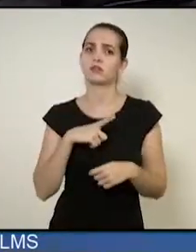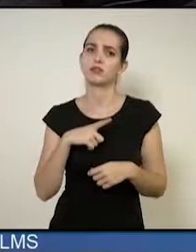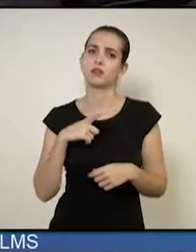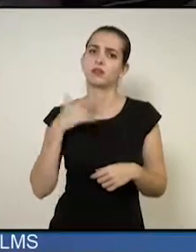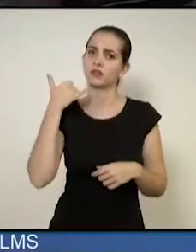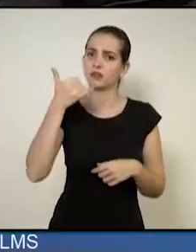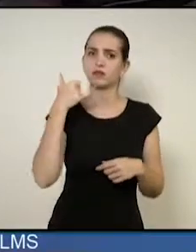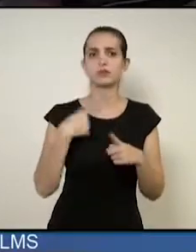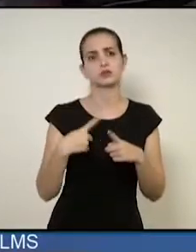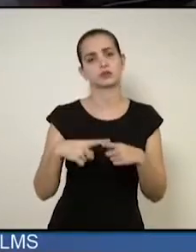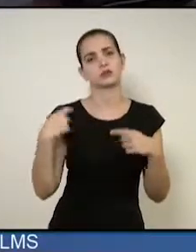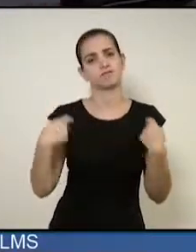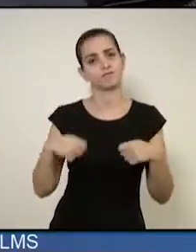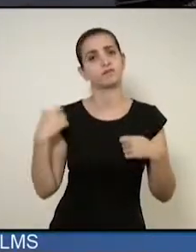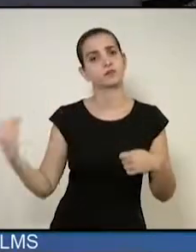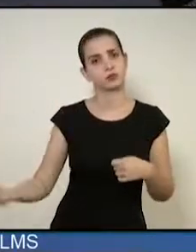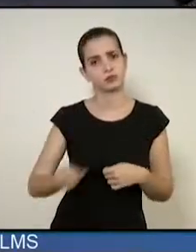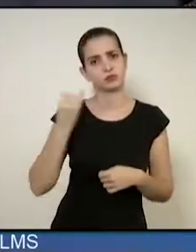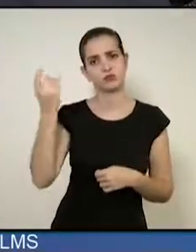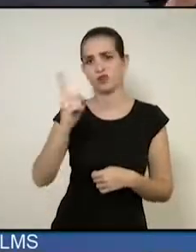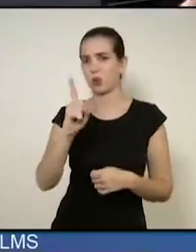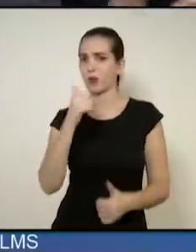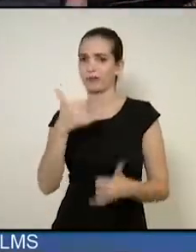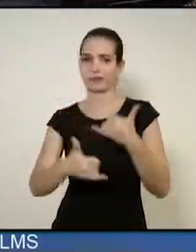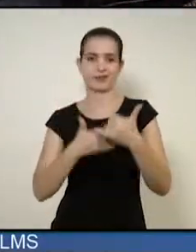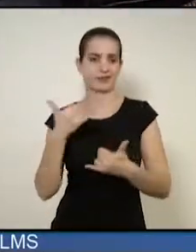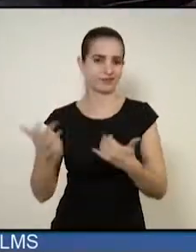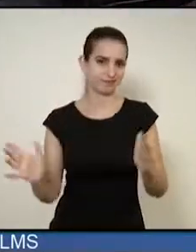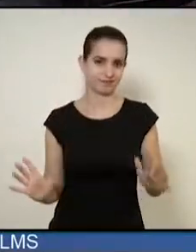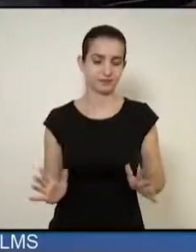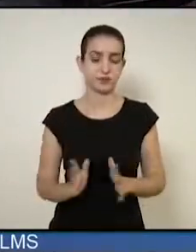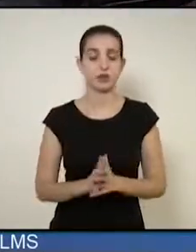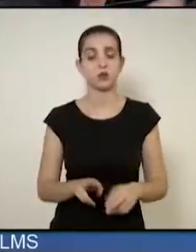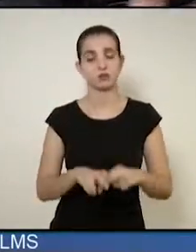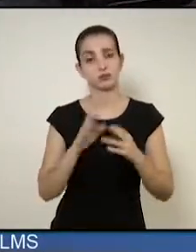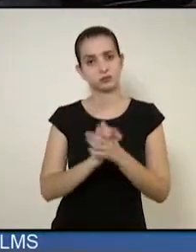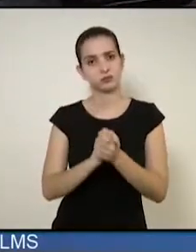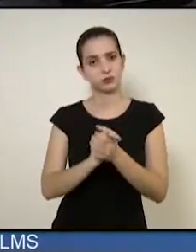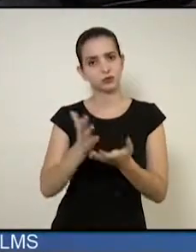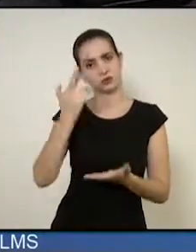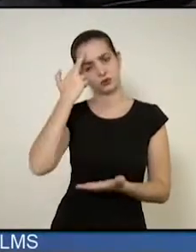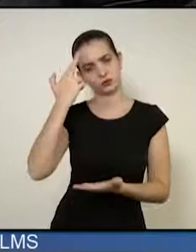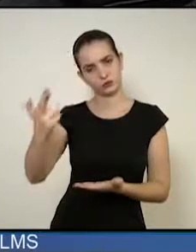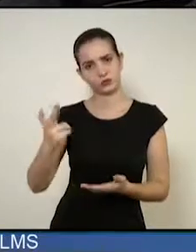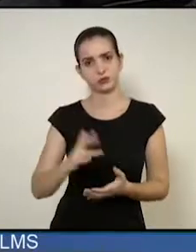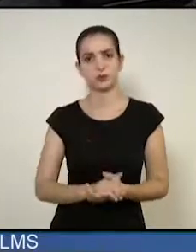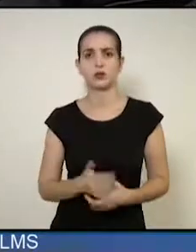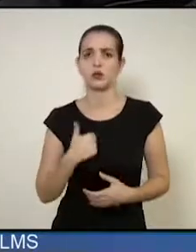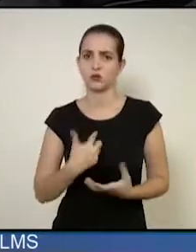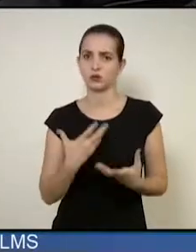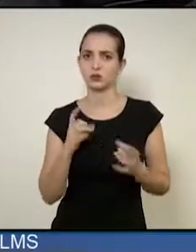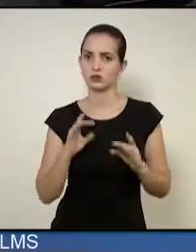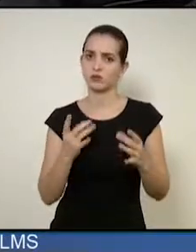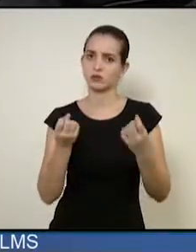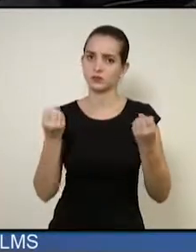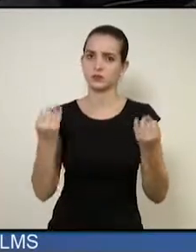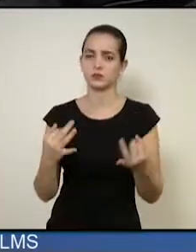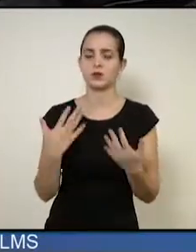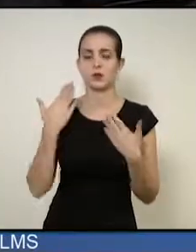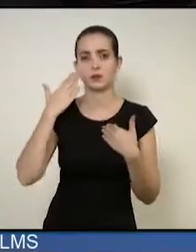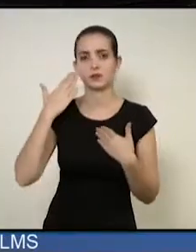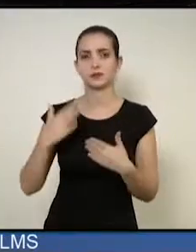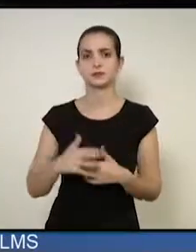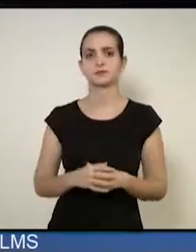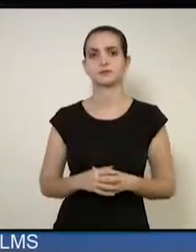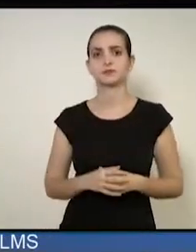por necessidade, né, e não é por esporte. Então, parabéns, Vossa Excelência, queria fazer esse registro aqui. Obrigado.